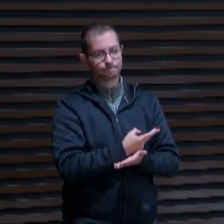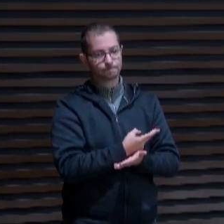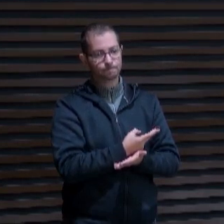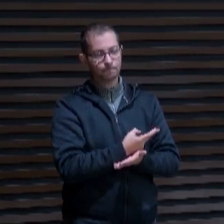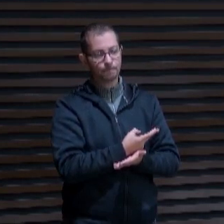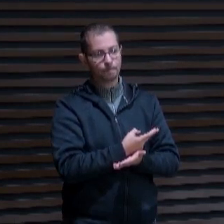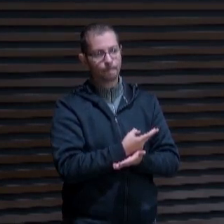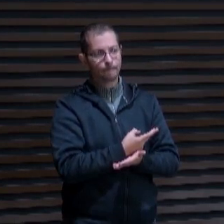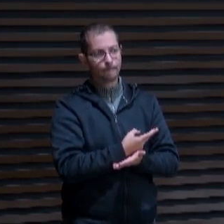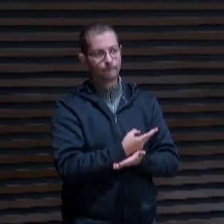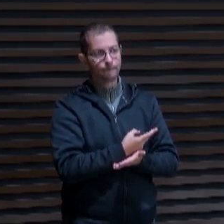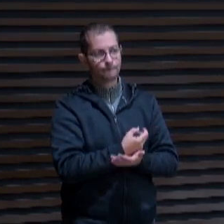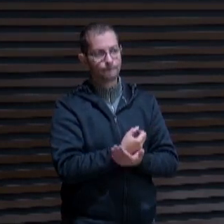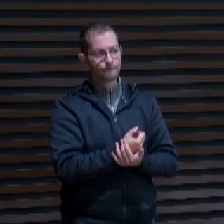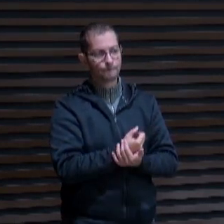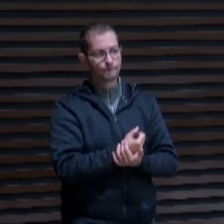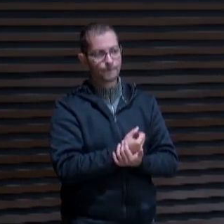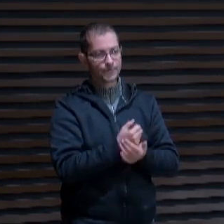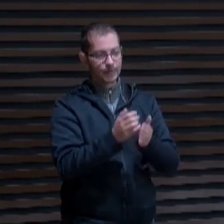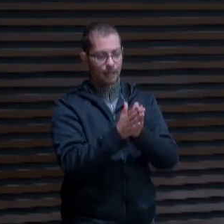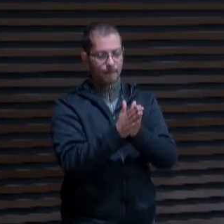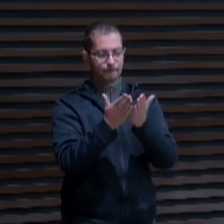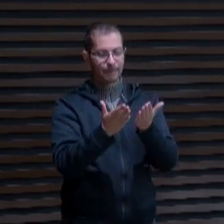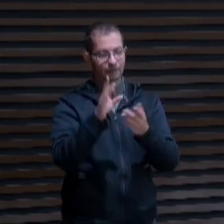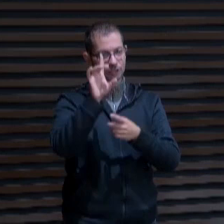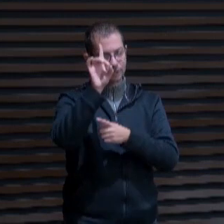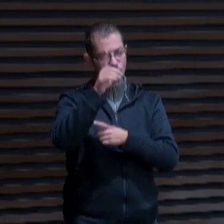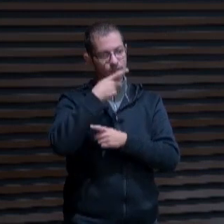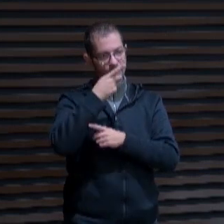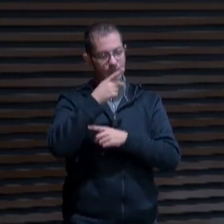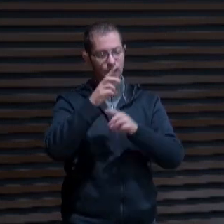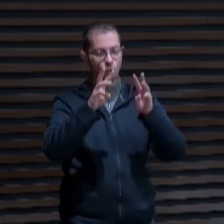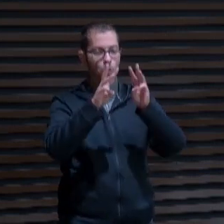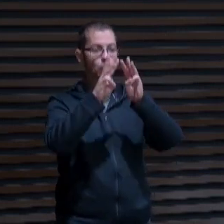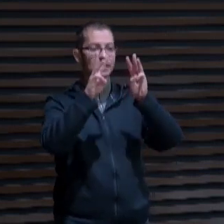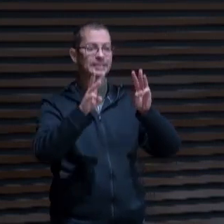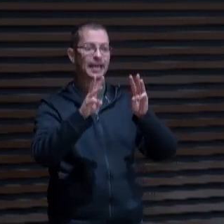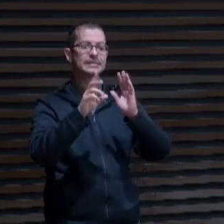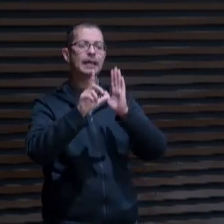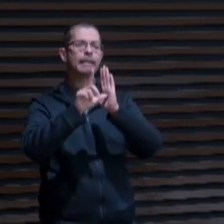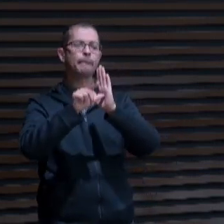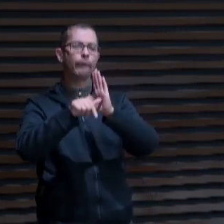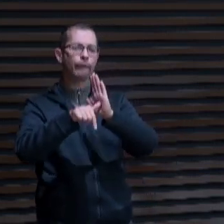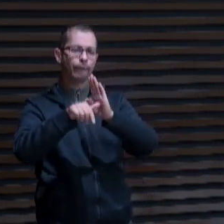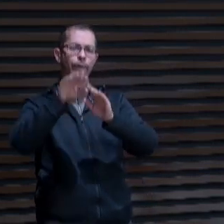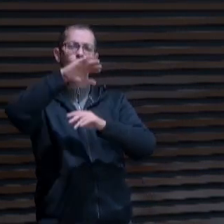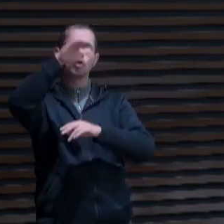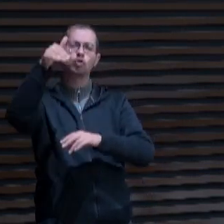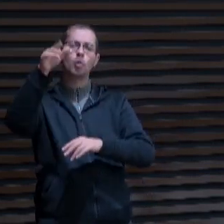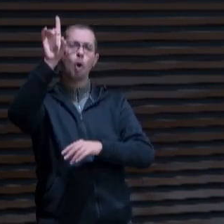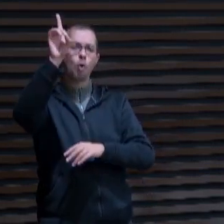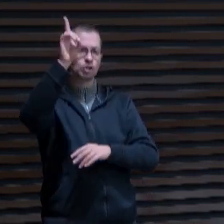ele diz que, a palavra de Deus diz que quando Moisés ele tardou em descer do monte, eles clamam